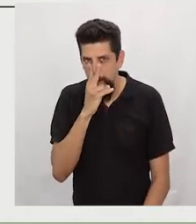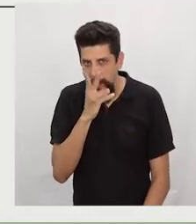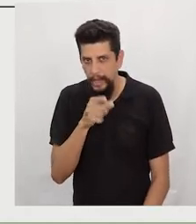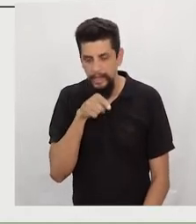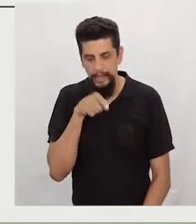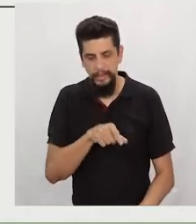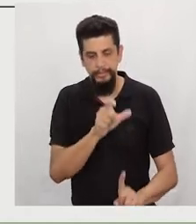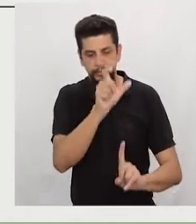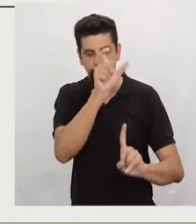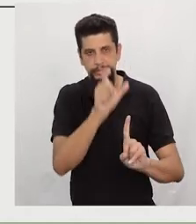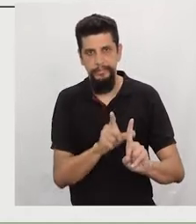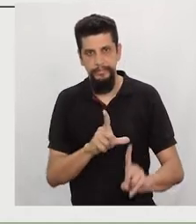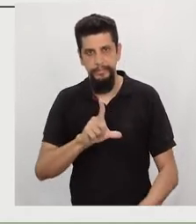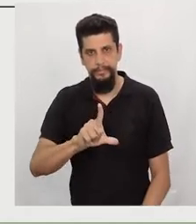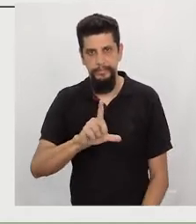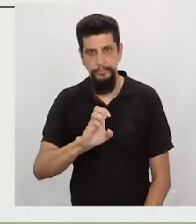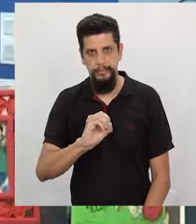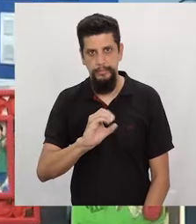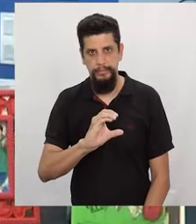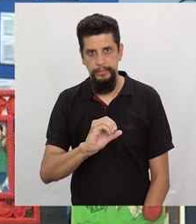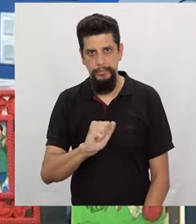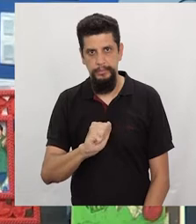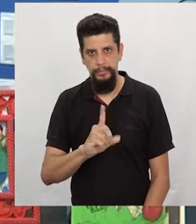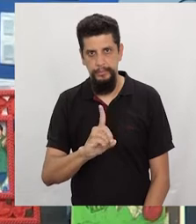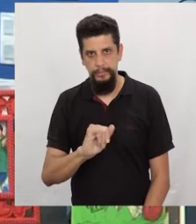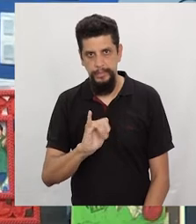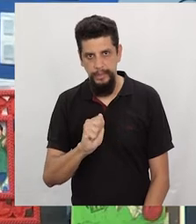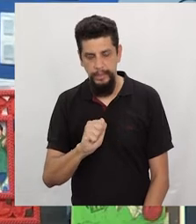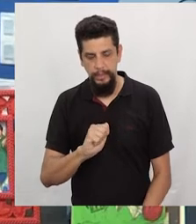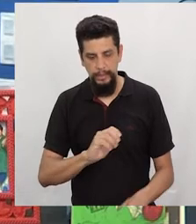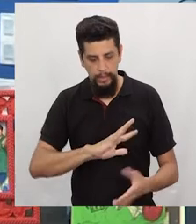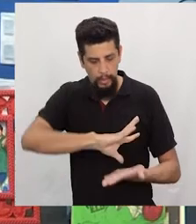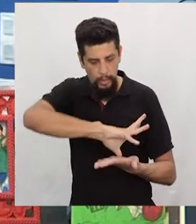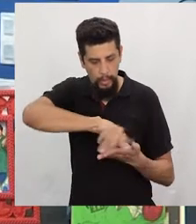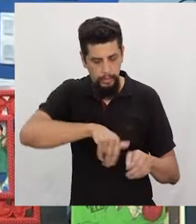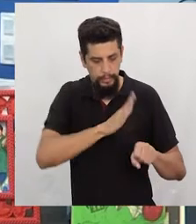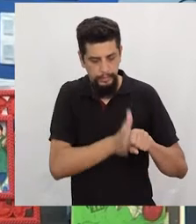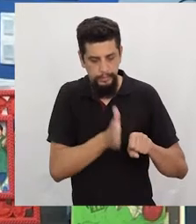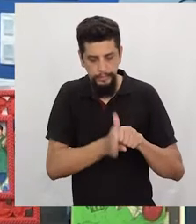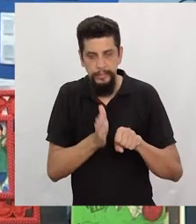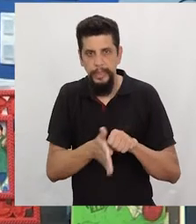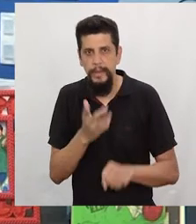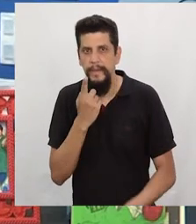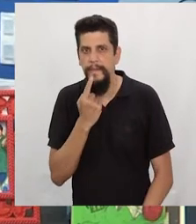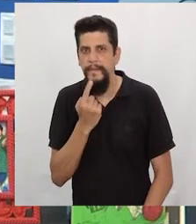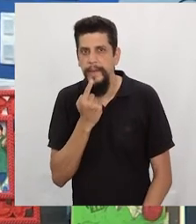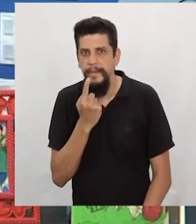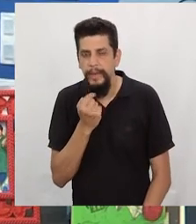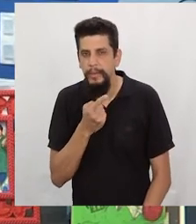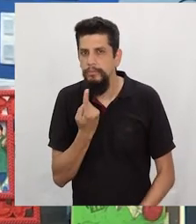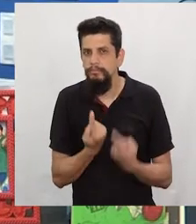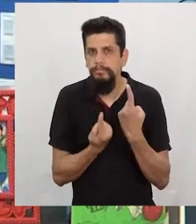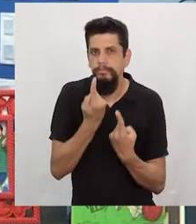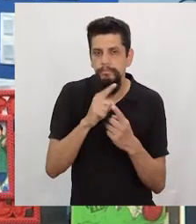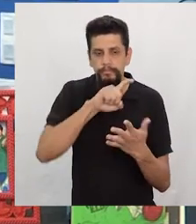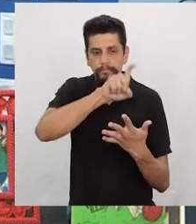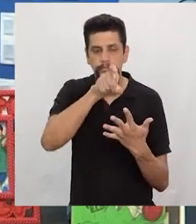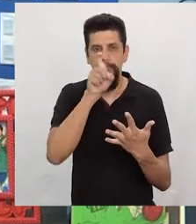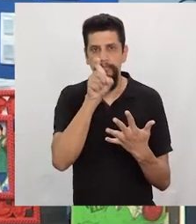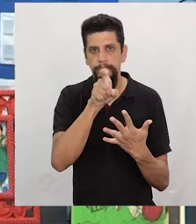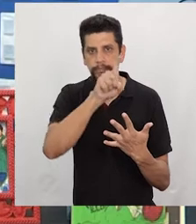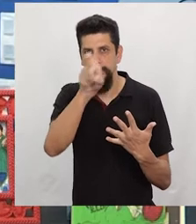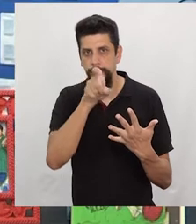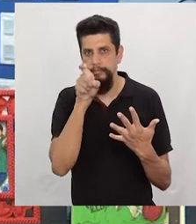que foi a dona Leocádia que roubou ali os tomates? Quais são as suas hipóteses?